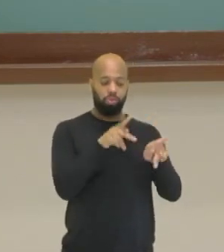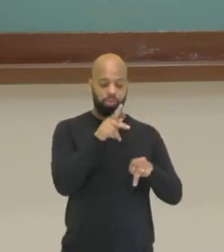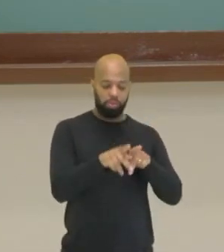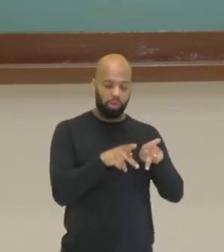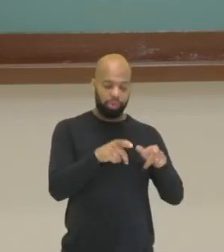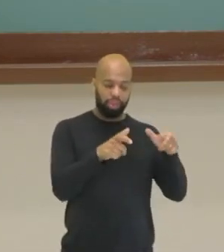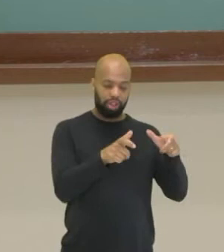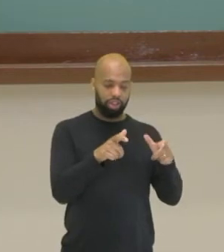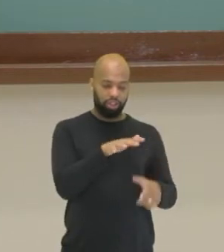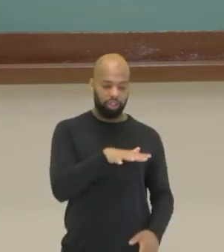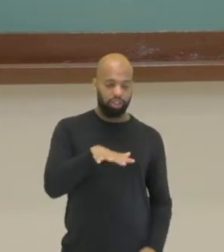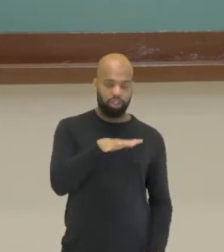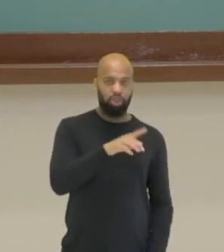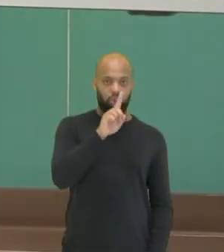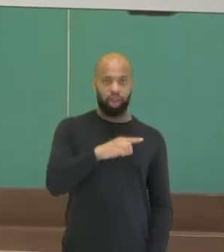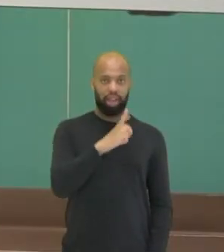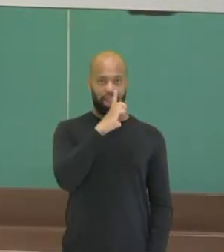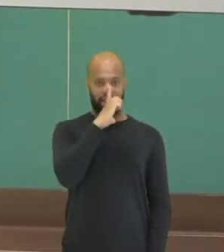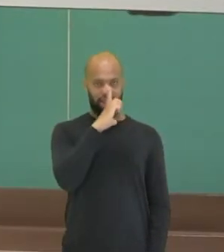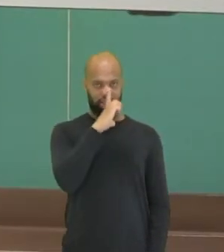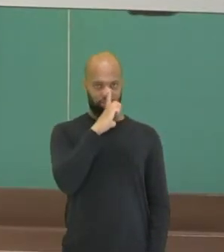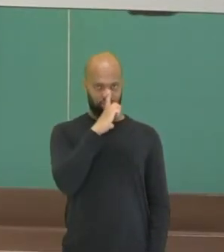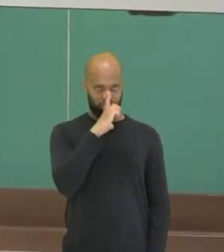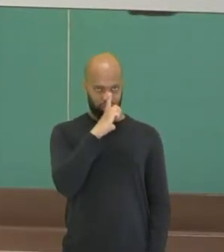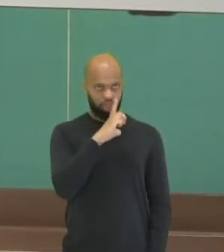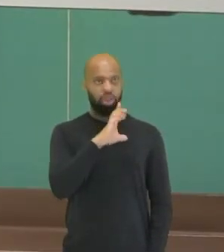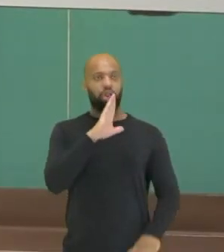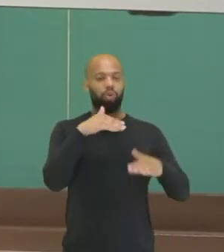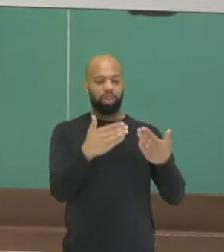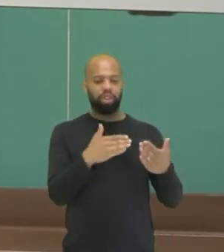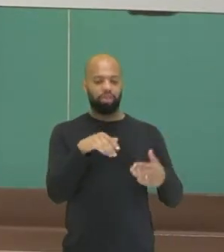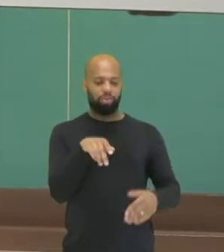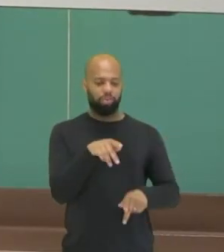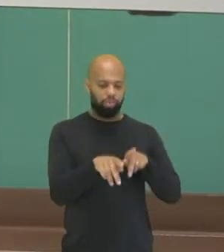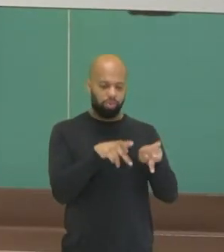região chamado de latinos. Os latinos, bobo nem nada,